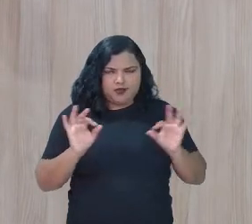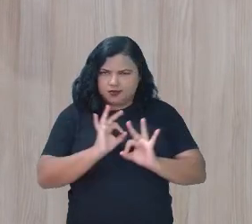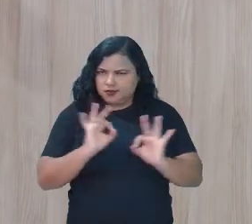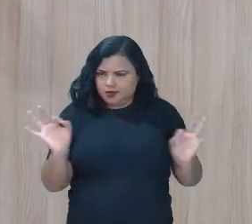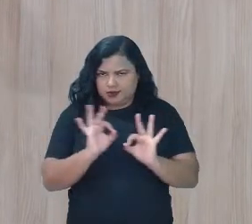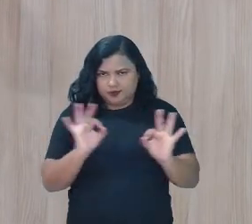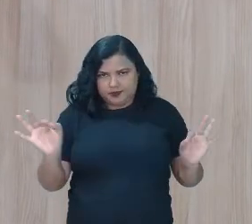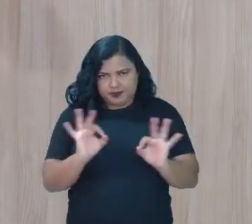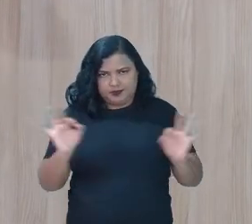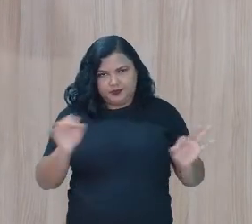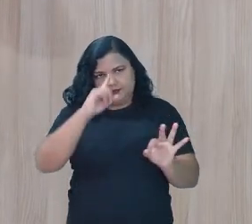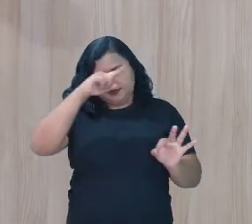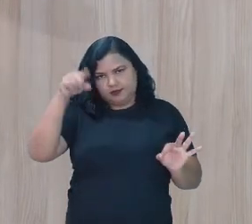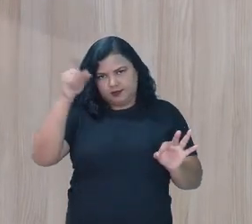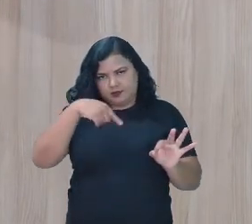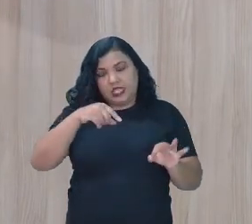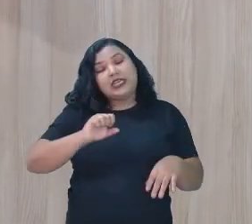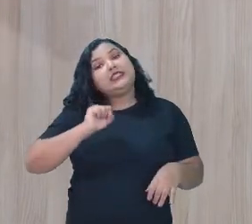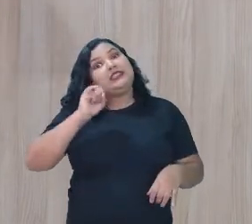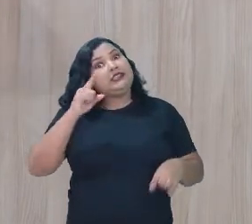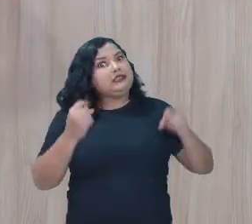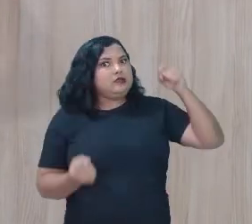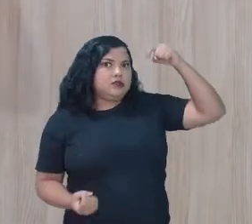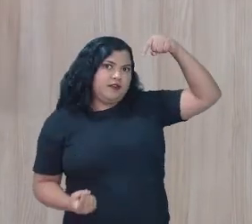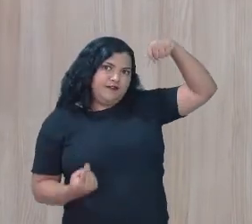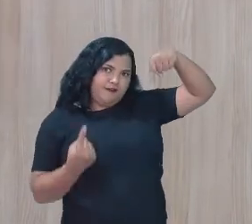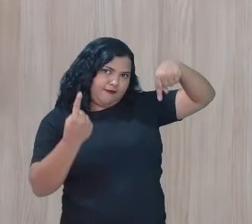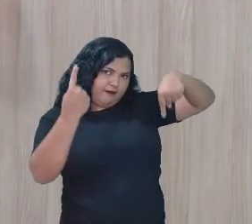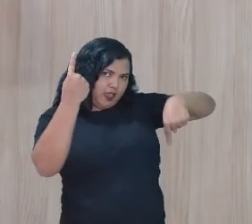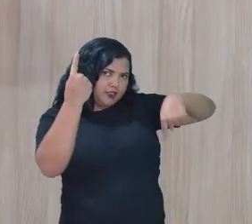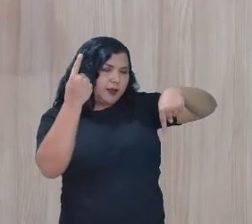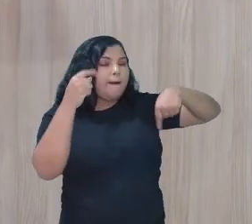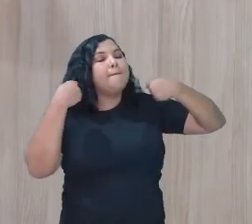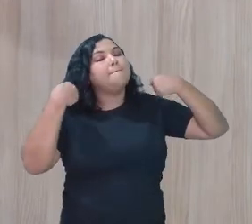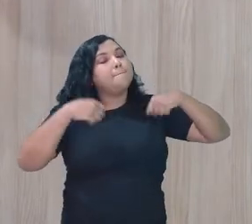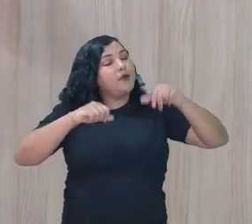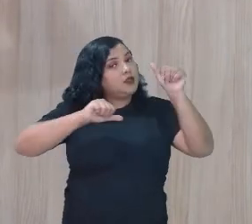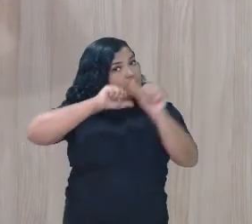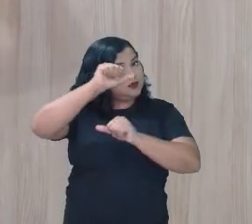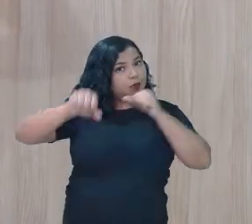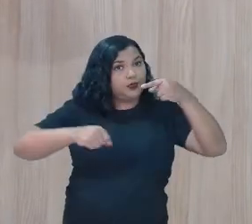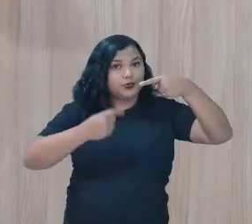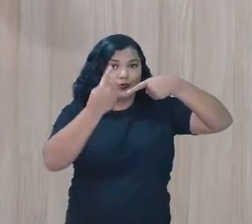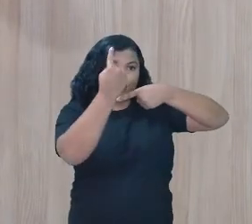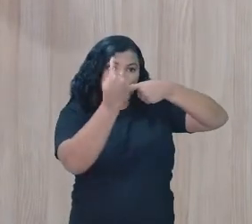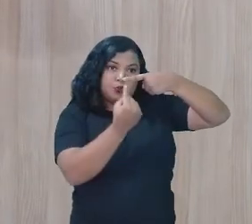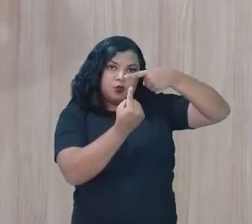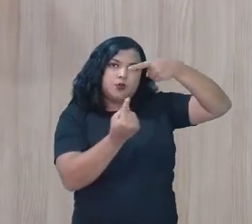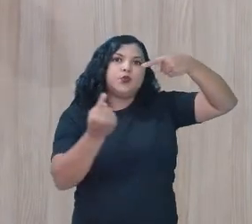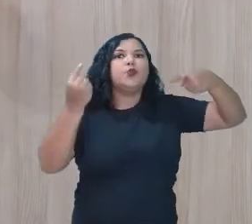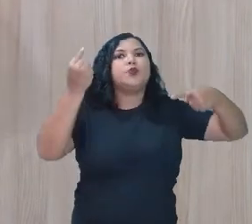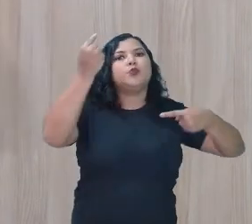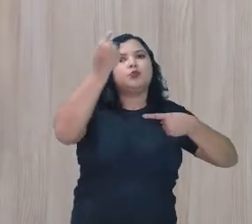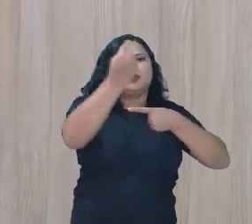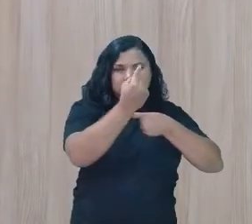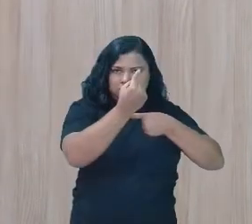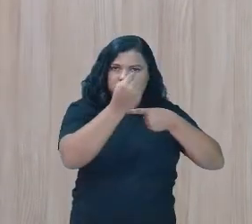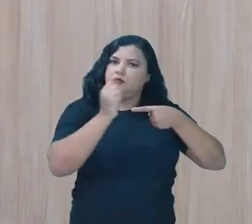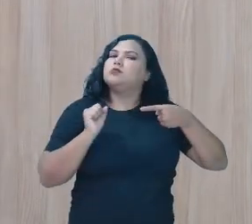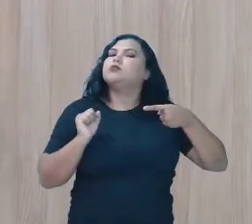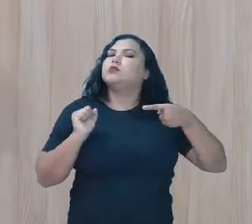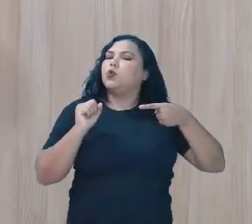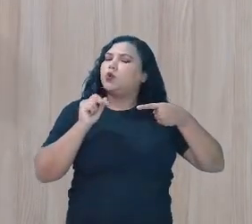correto, faz meio pelos extremos e tchau. Quando for grandeza inversamente proporcional, você precisa escolher aí uma das